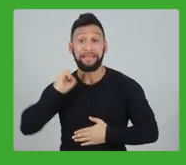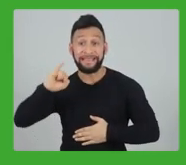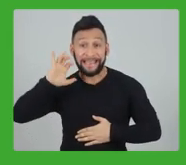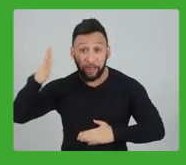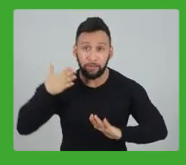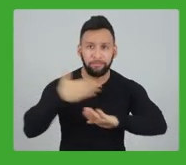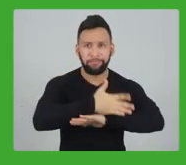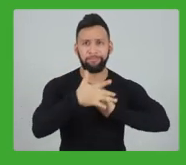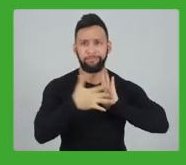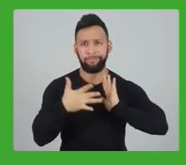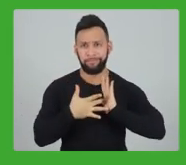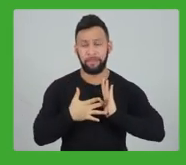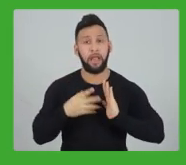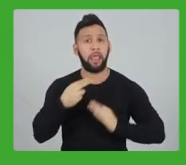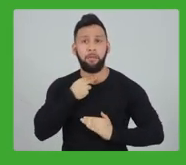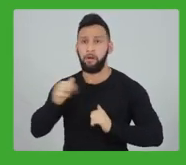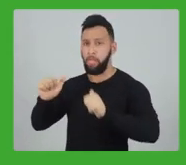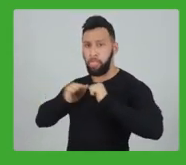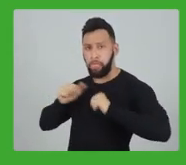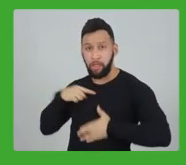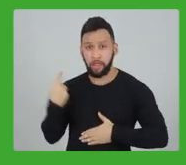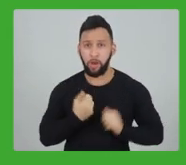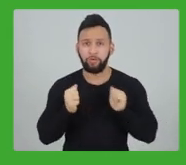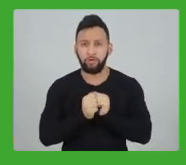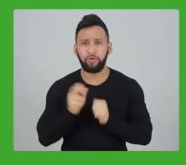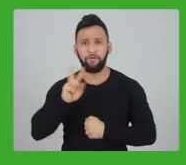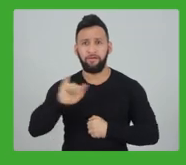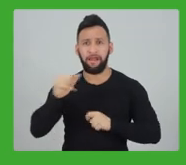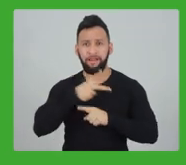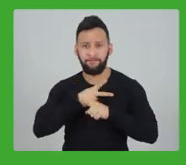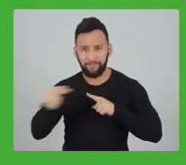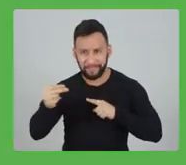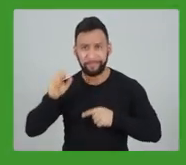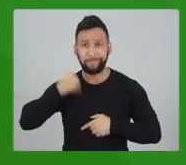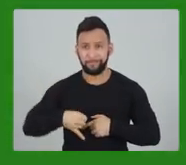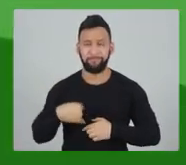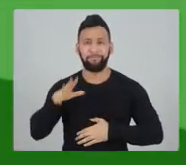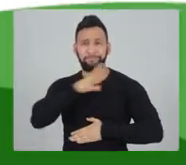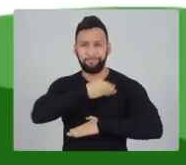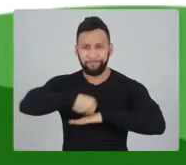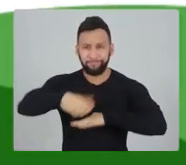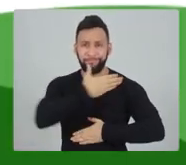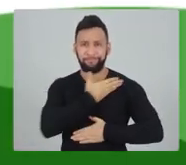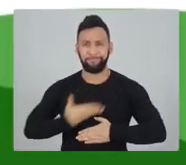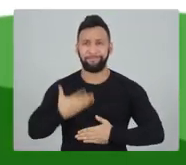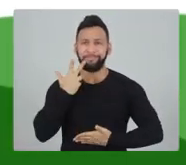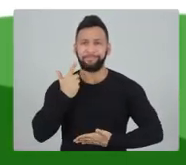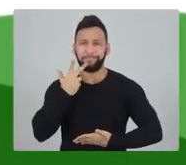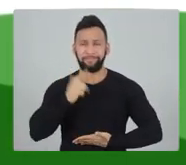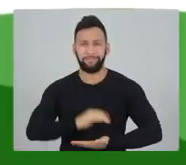uma unidade de saúde. Não vamos baixar a guarda. Juntos, vamos superar. Governo do Estado do Ceará.